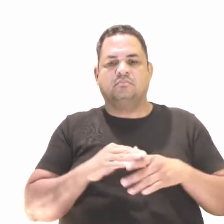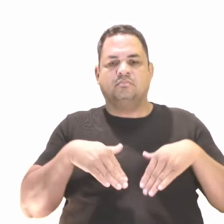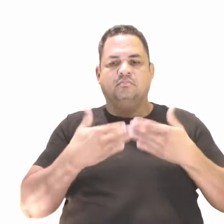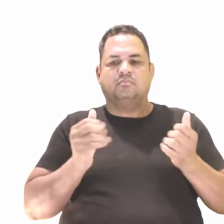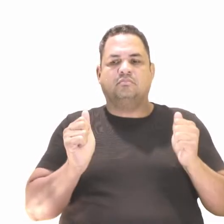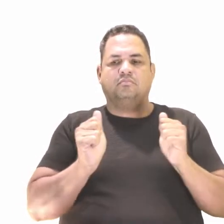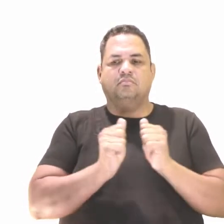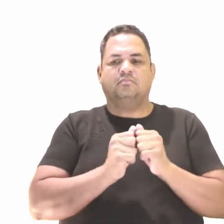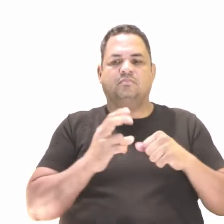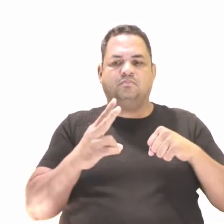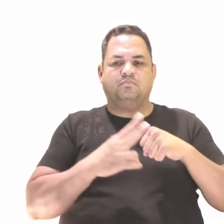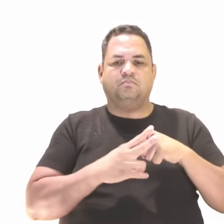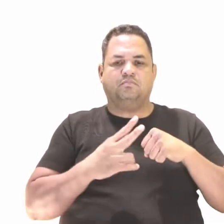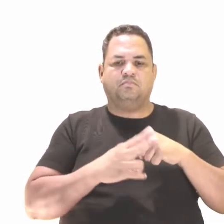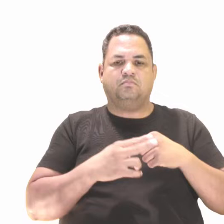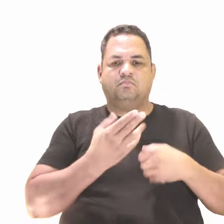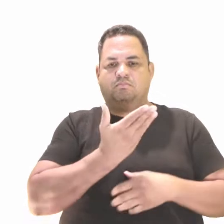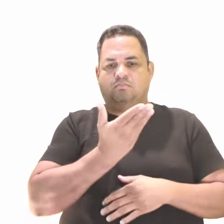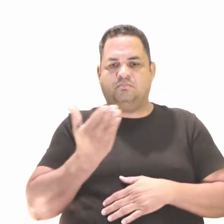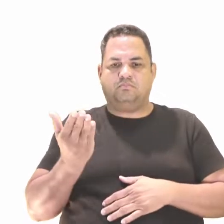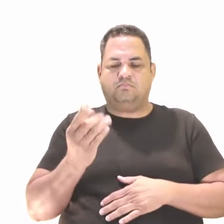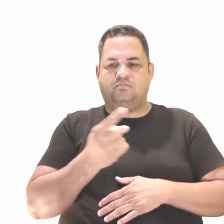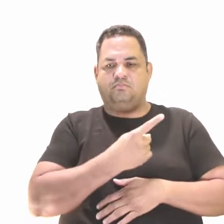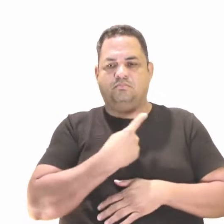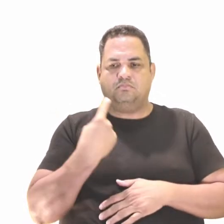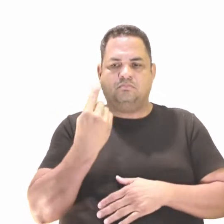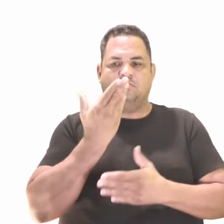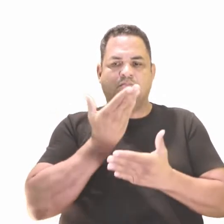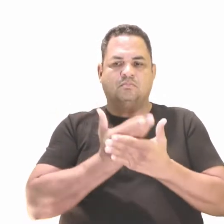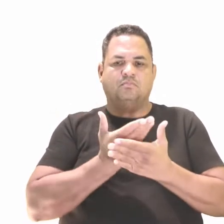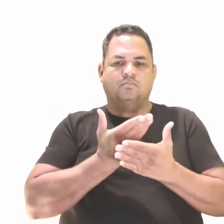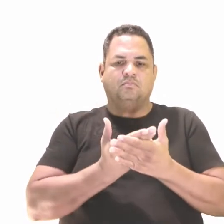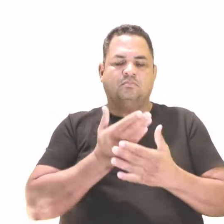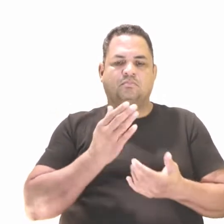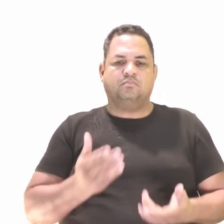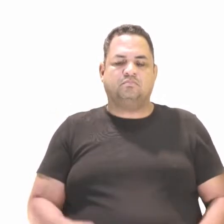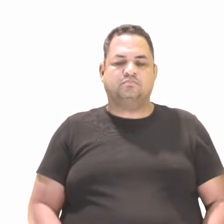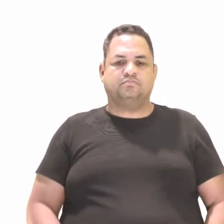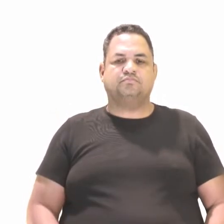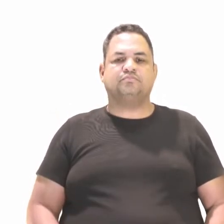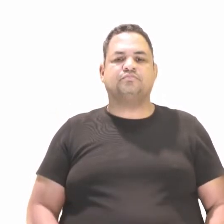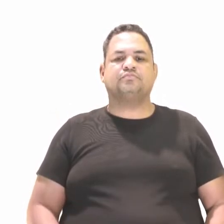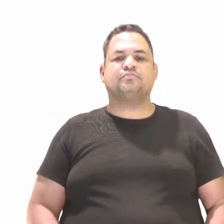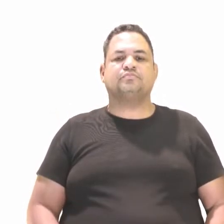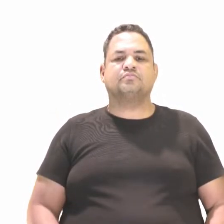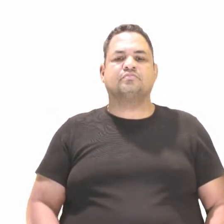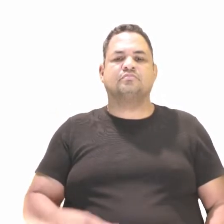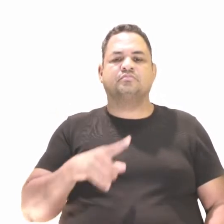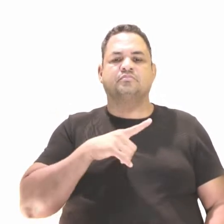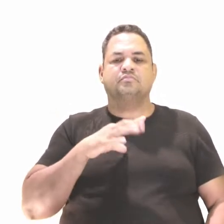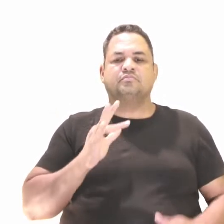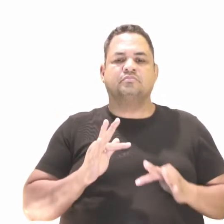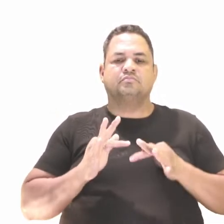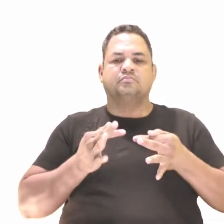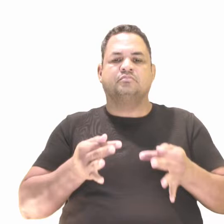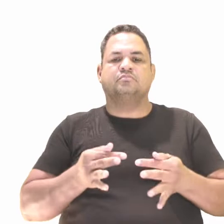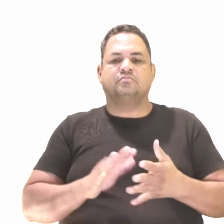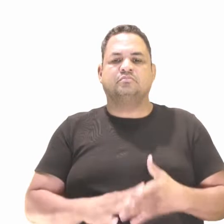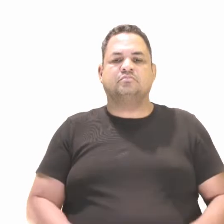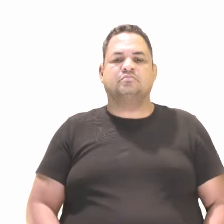meu verbo would, esse verbo que nós vamos ver bastante nessa aula, ele vai ter essa terminação